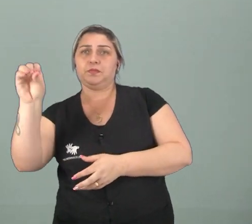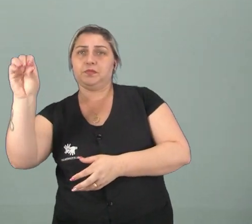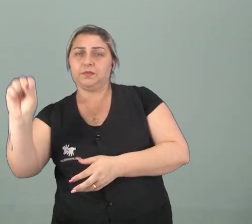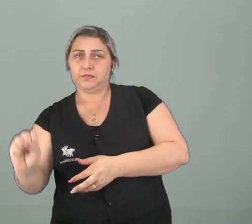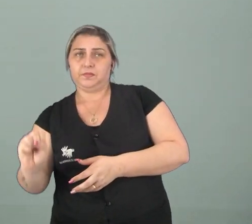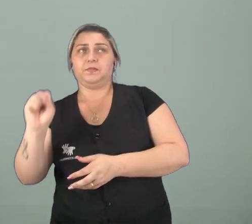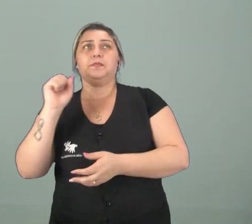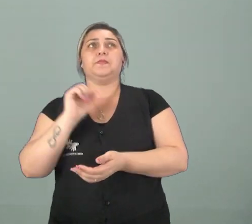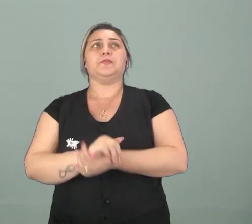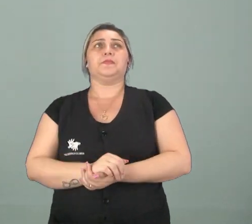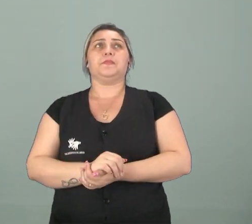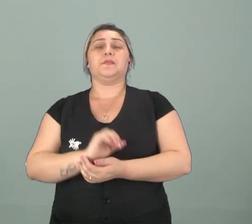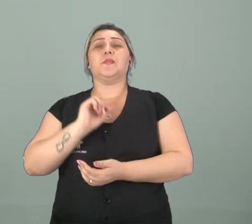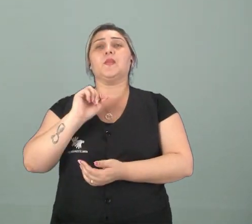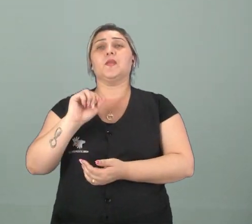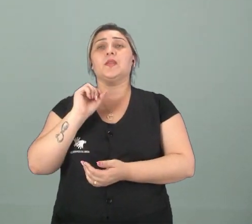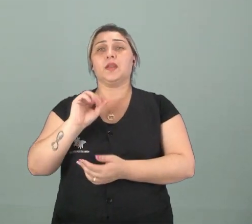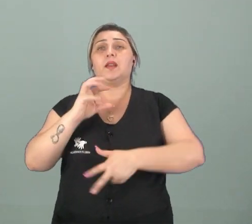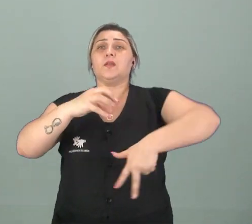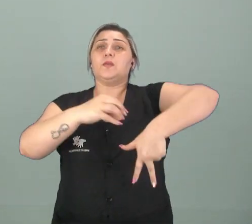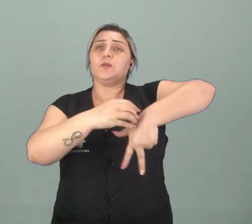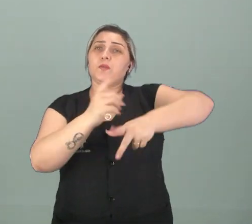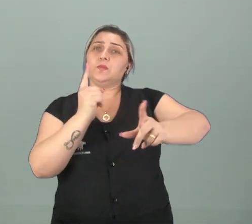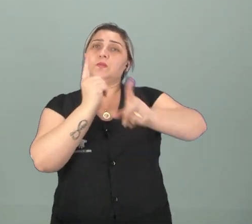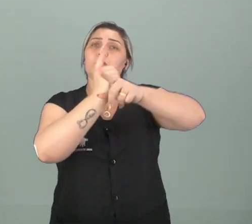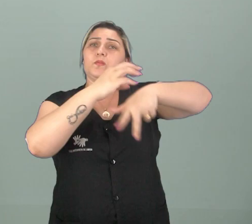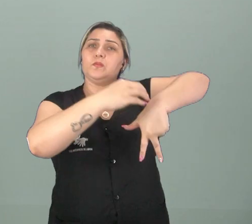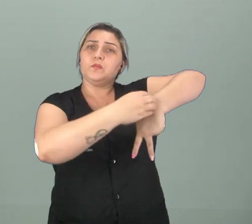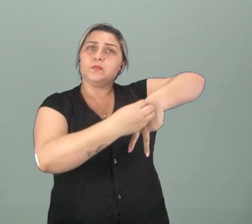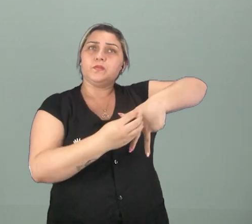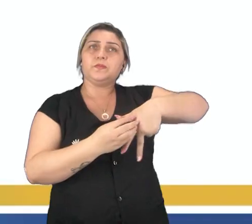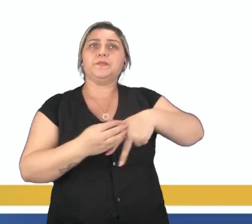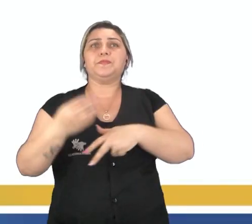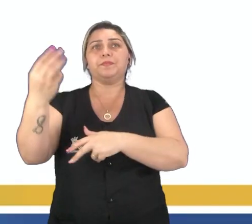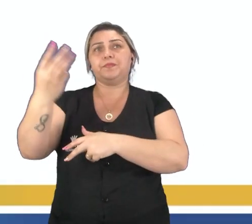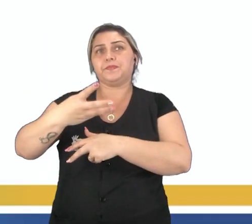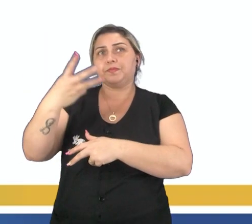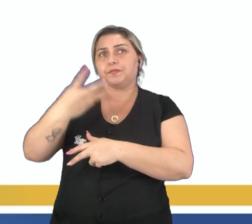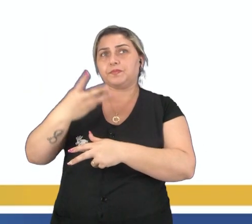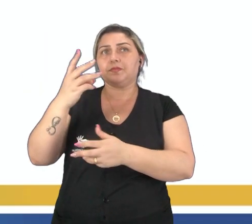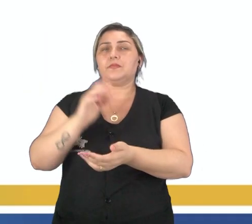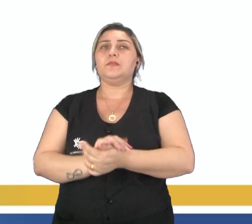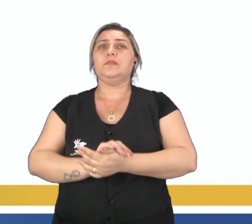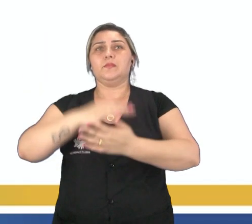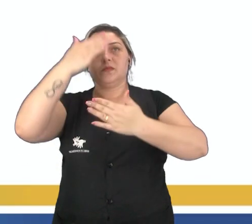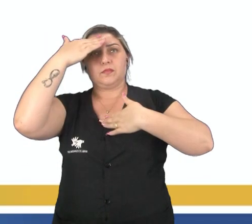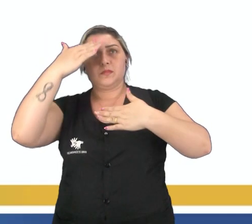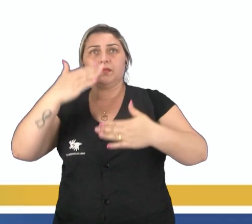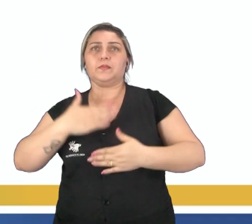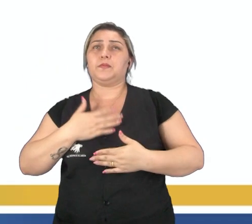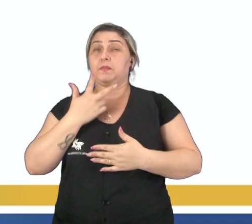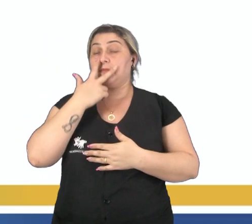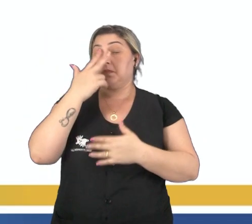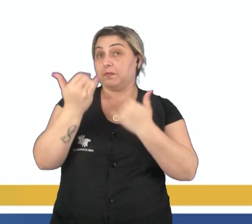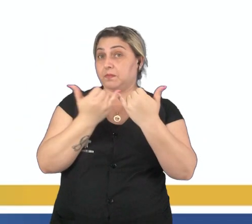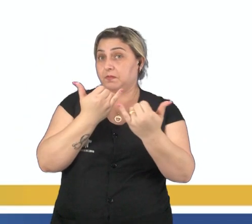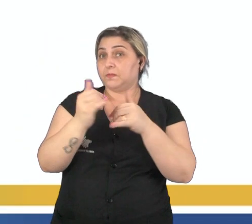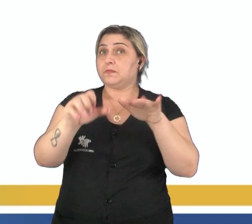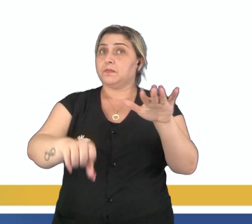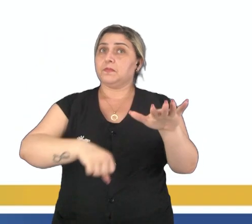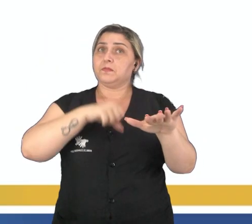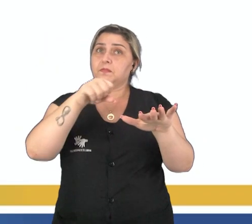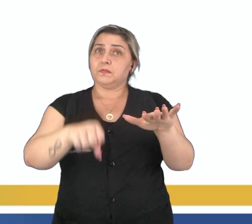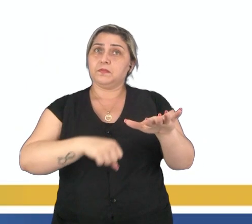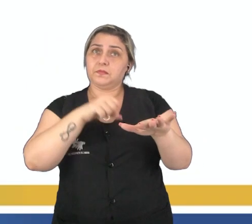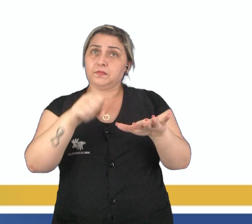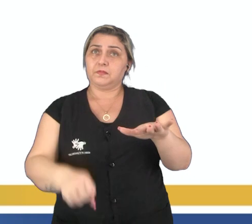acabar esbarrando no quê? Nos órgãos, tá? E, continuando na questão 3, a gente tem o seguinte: o corpo